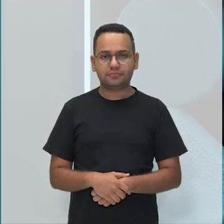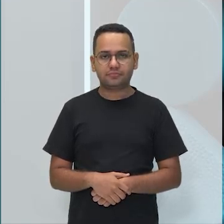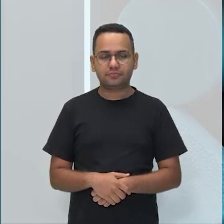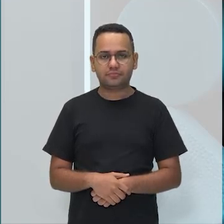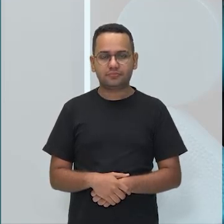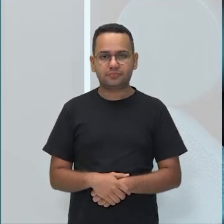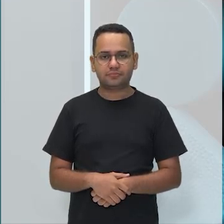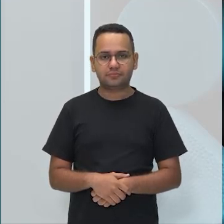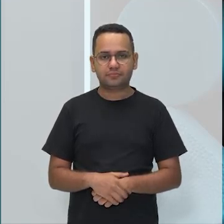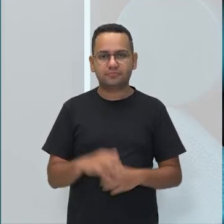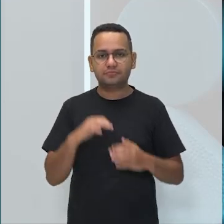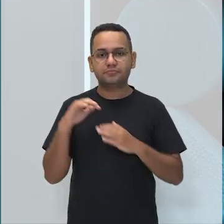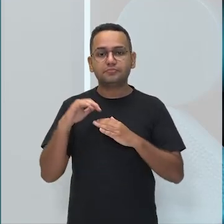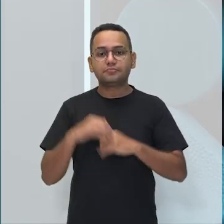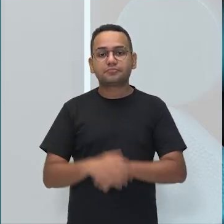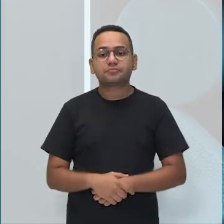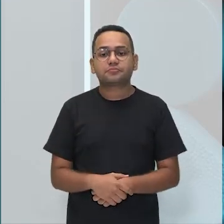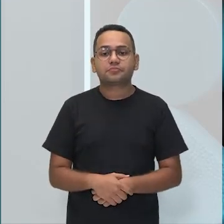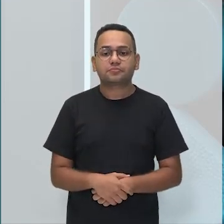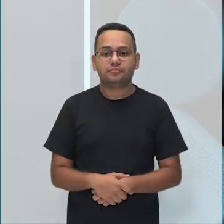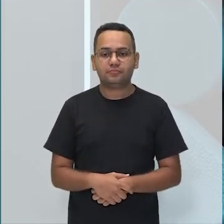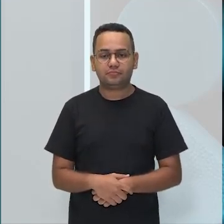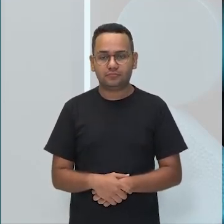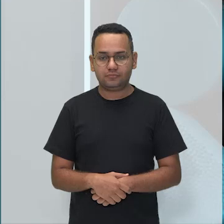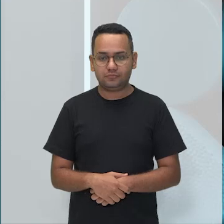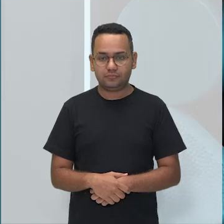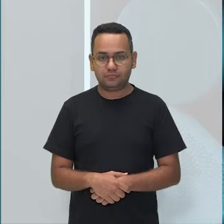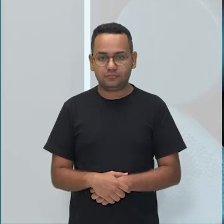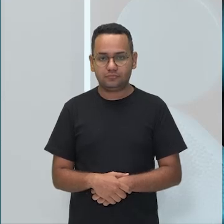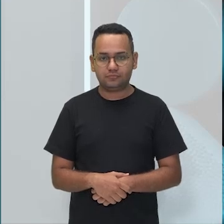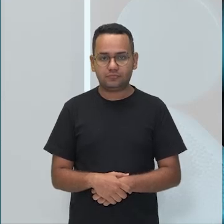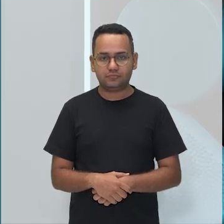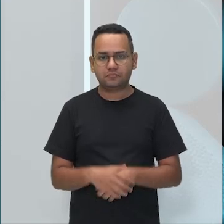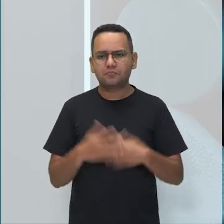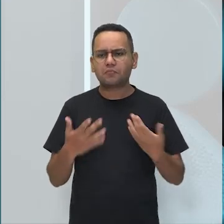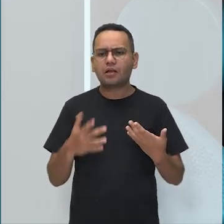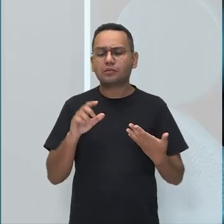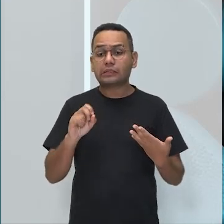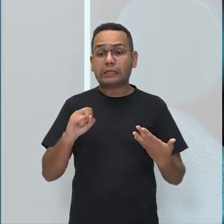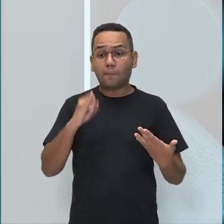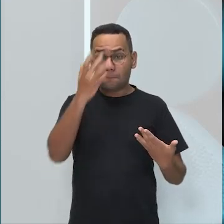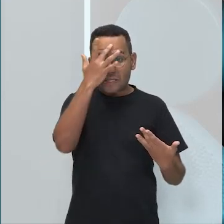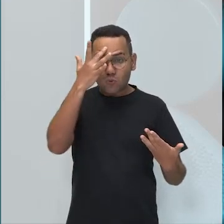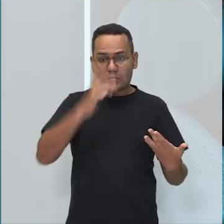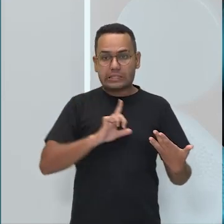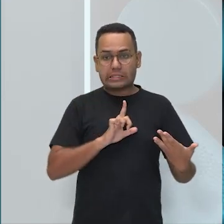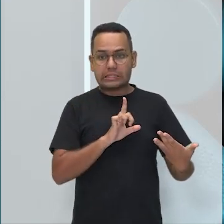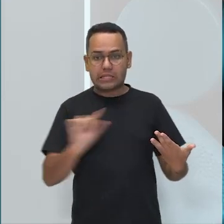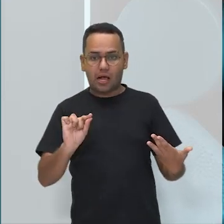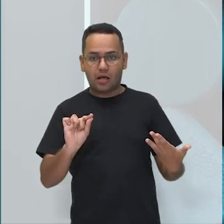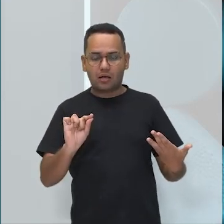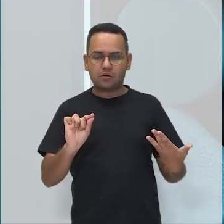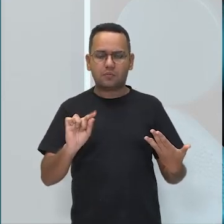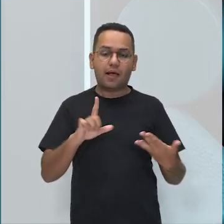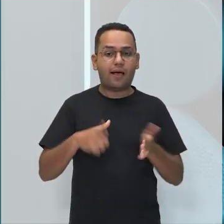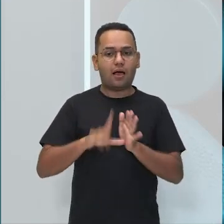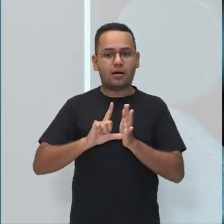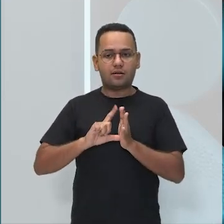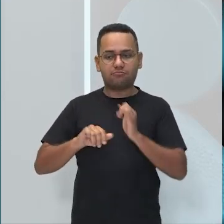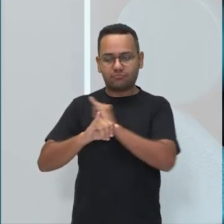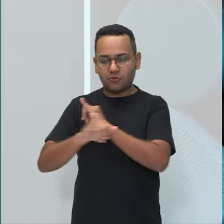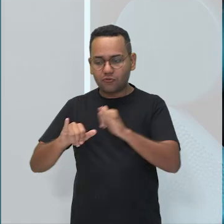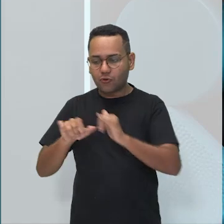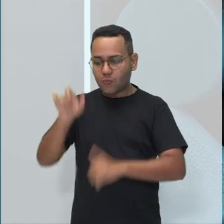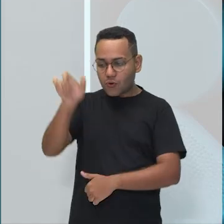sair, ele deixa ali uma mensagem para a Rosinha, para a pessoa amada: não chore, que um